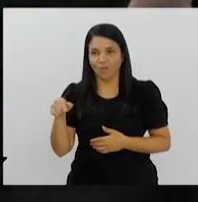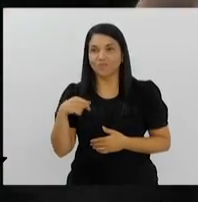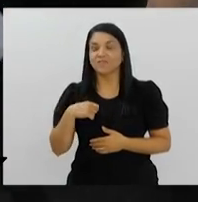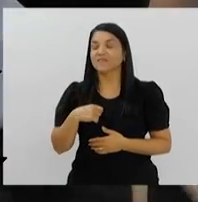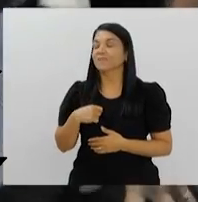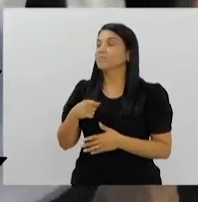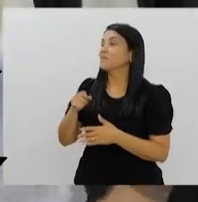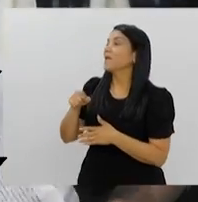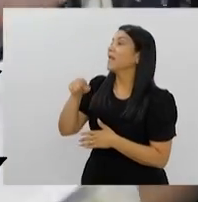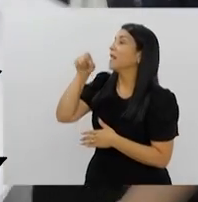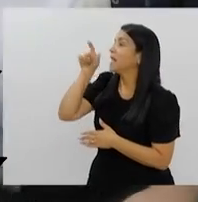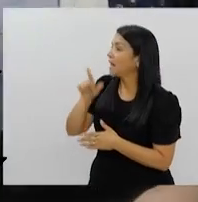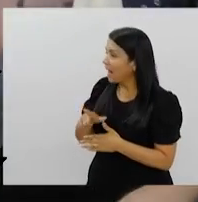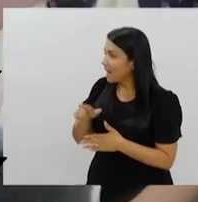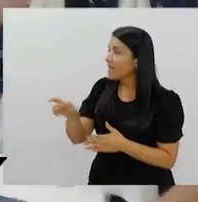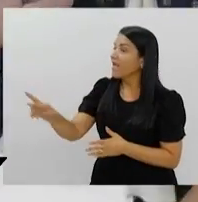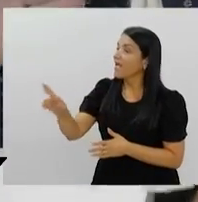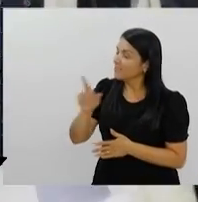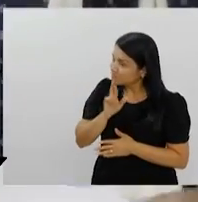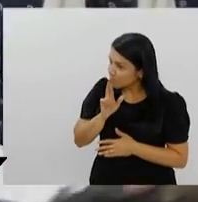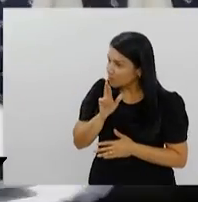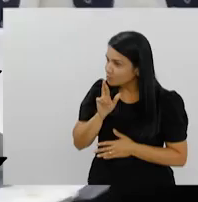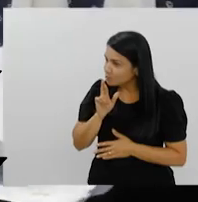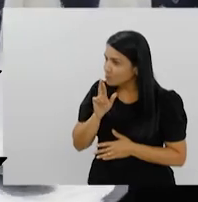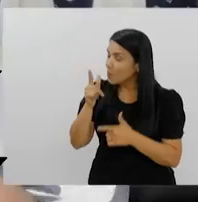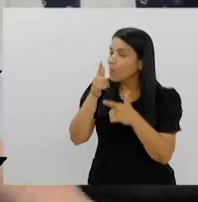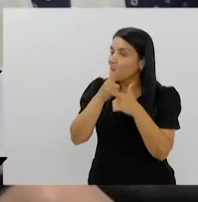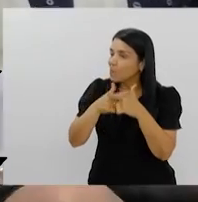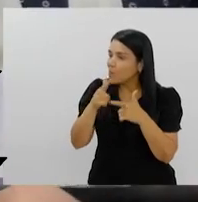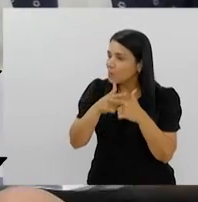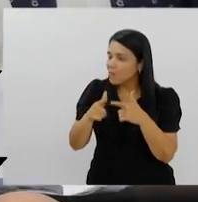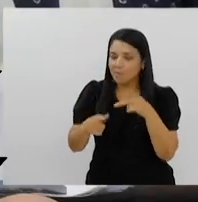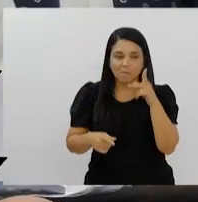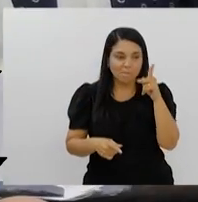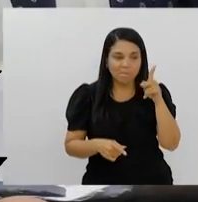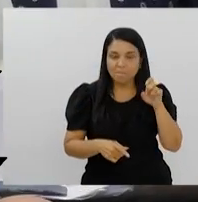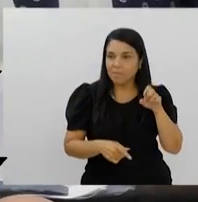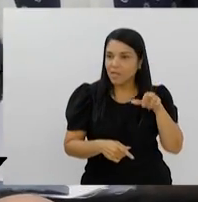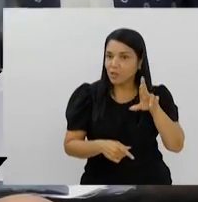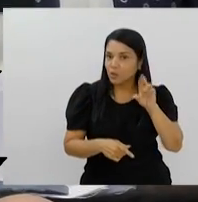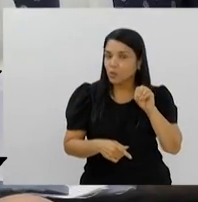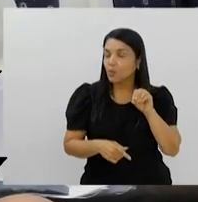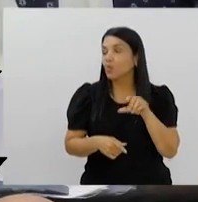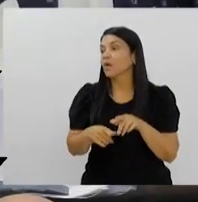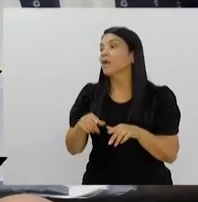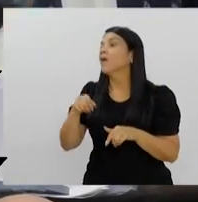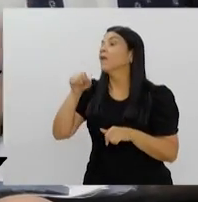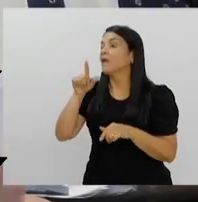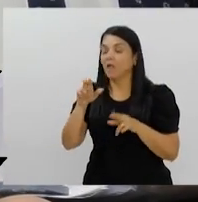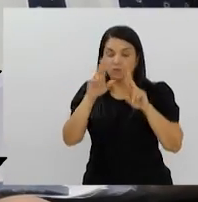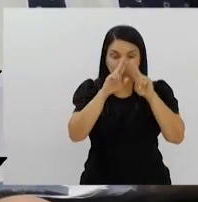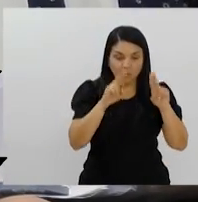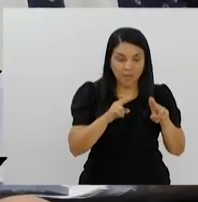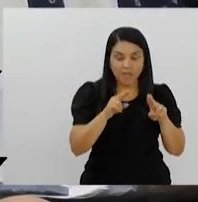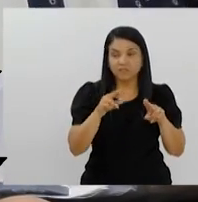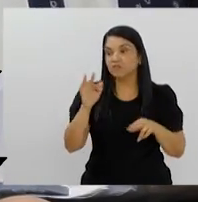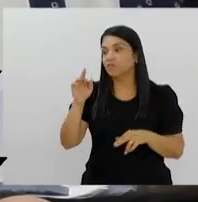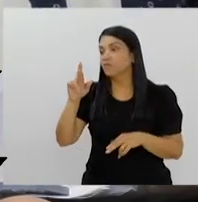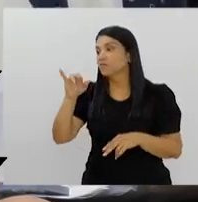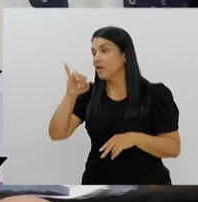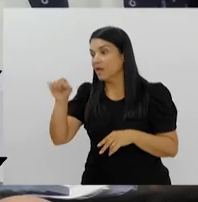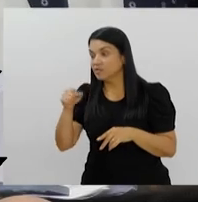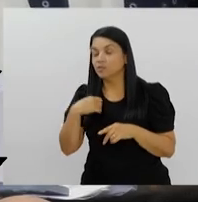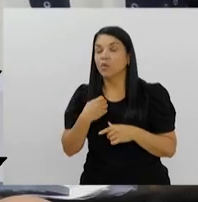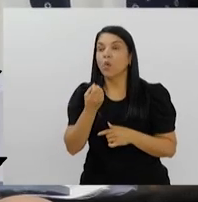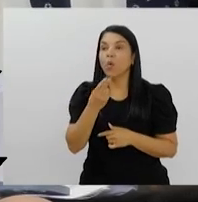Quem Carlos quem responde pelo problema do Pedro é Unimed ferge ou é o presidente